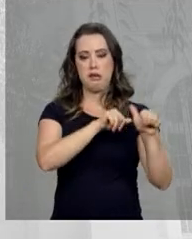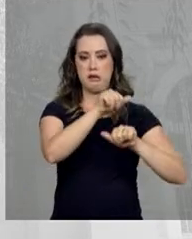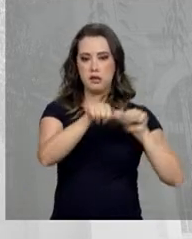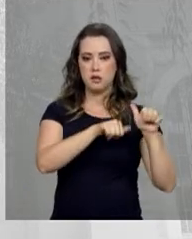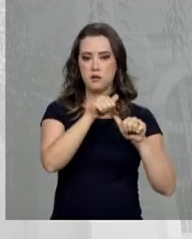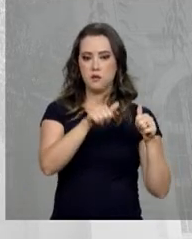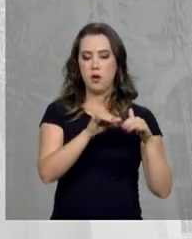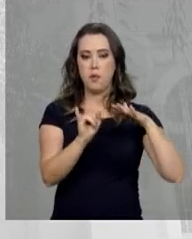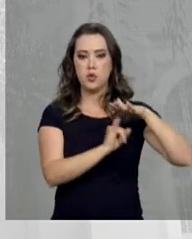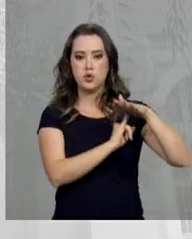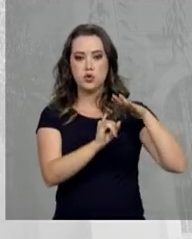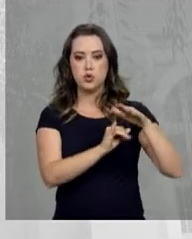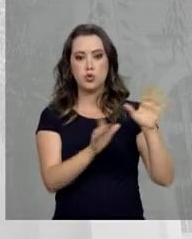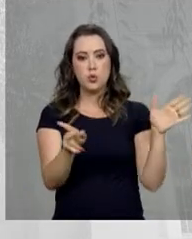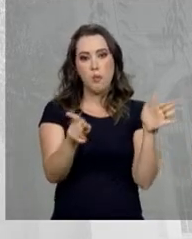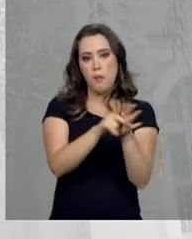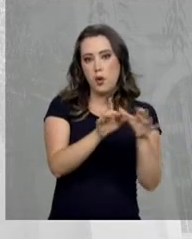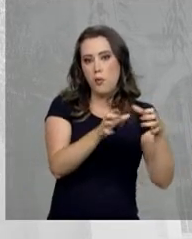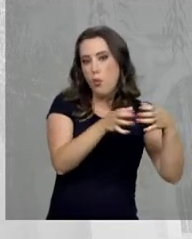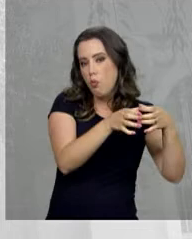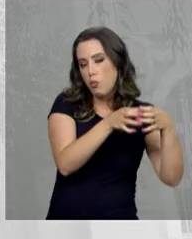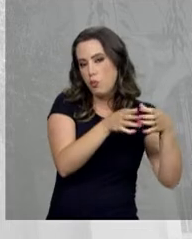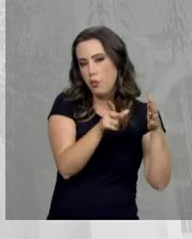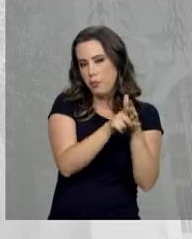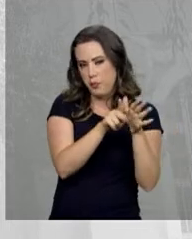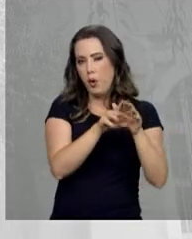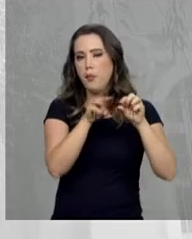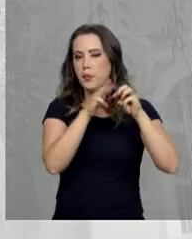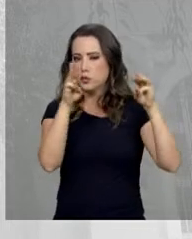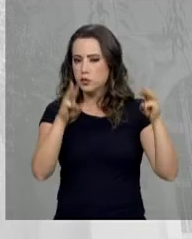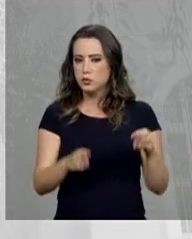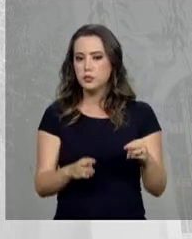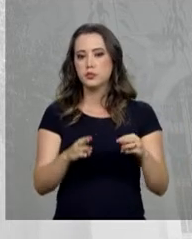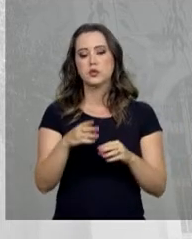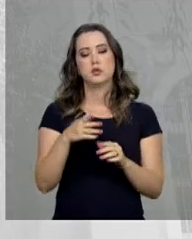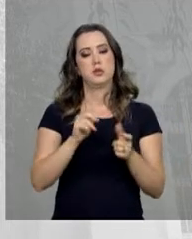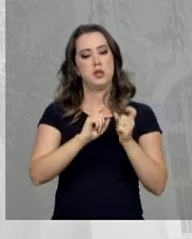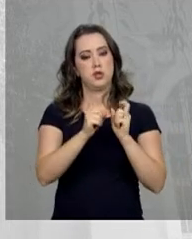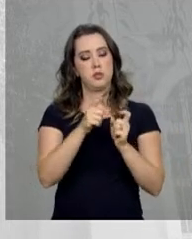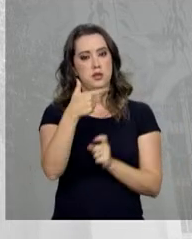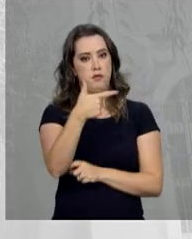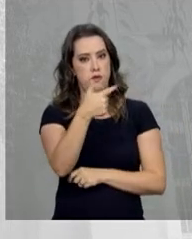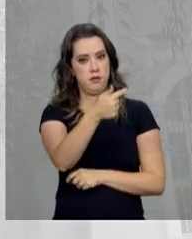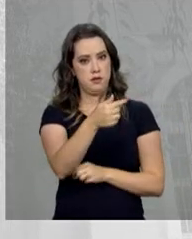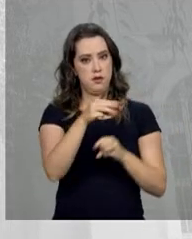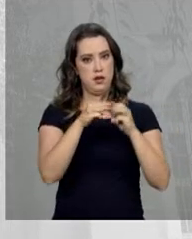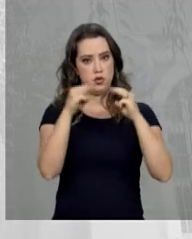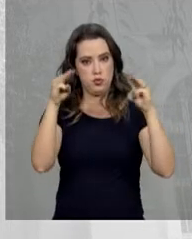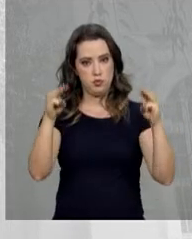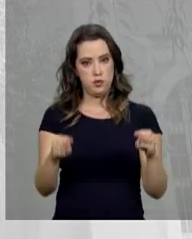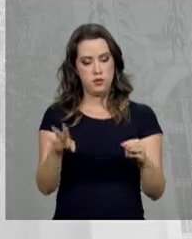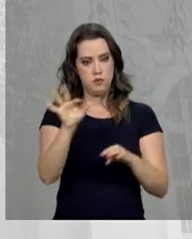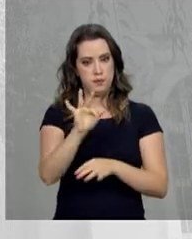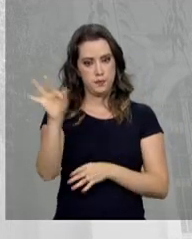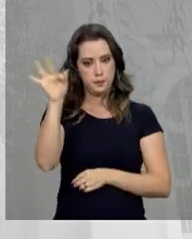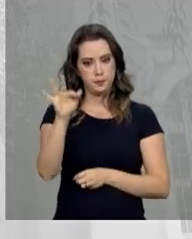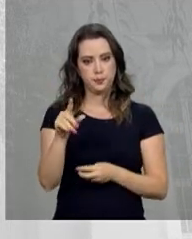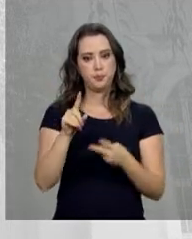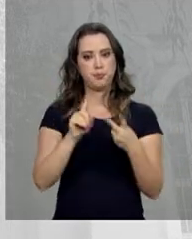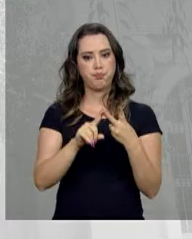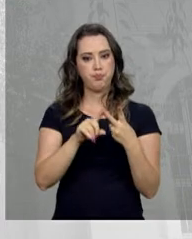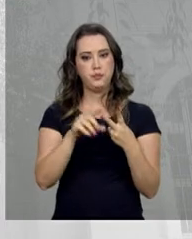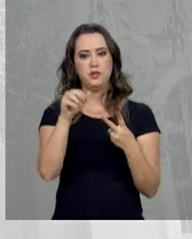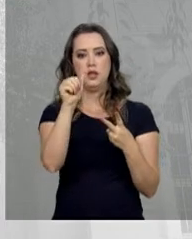de museus em agência brasileira dos museus que vai administrar 27 museus federais de seus acervos a abran